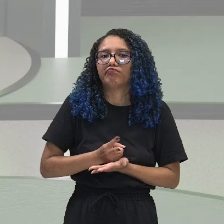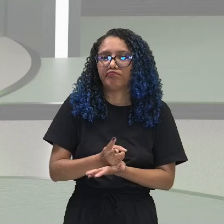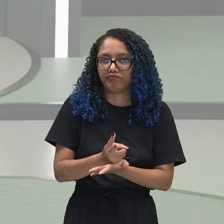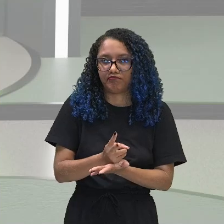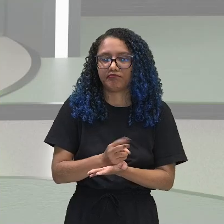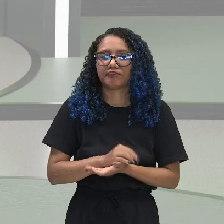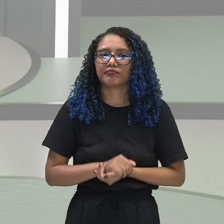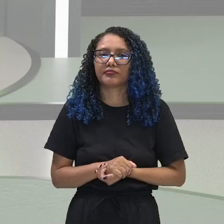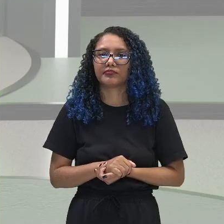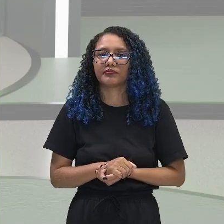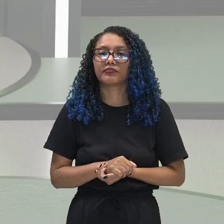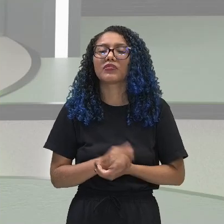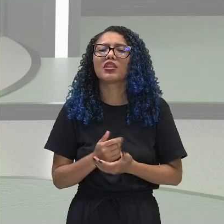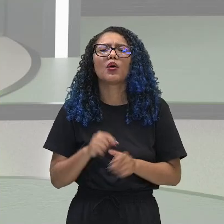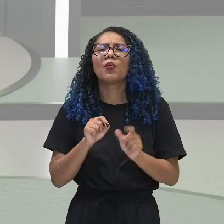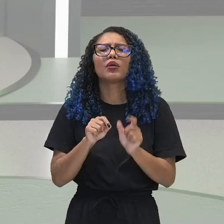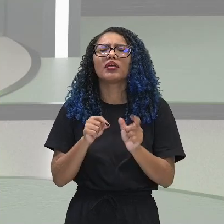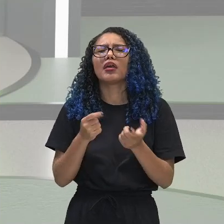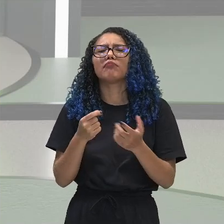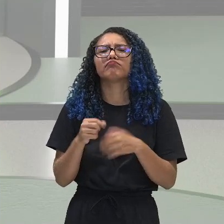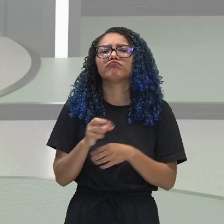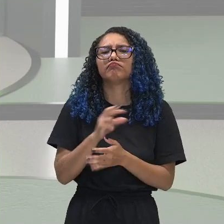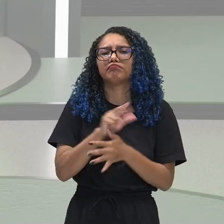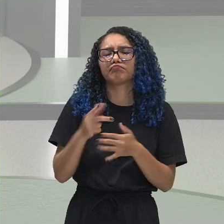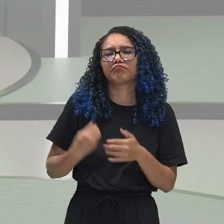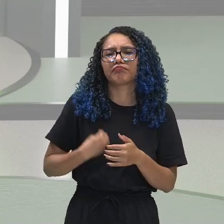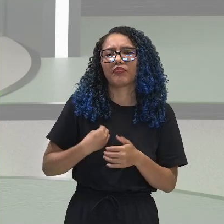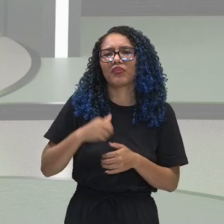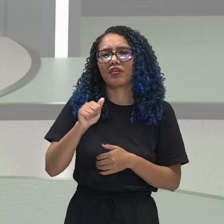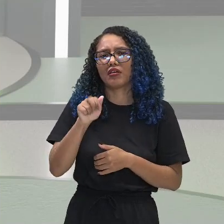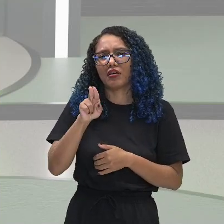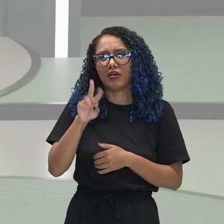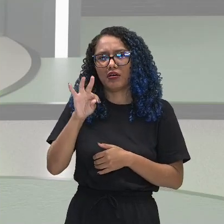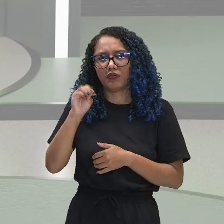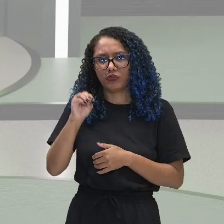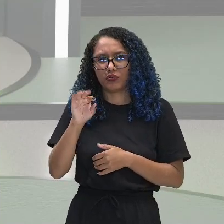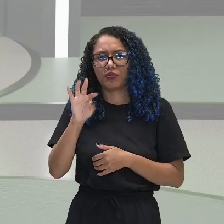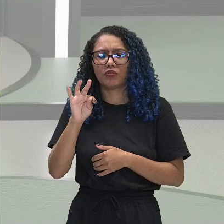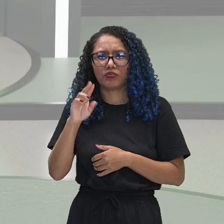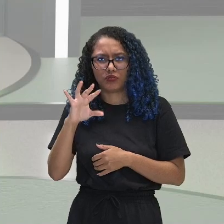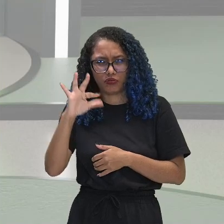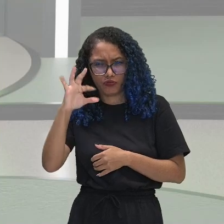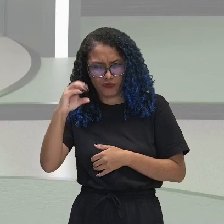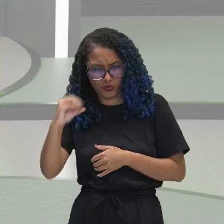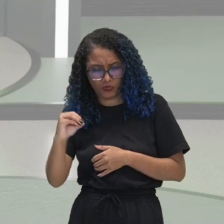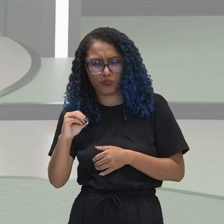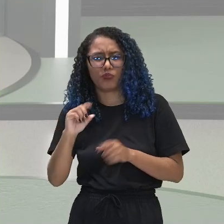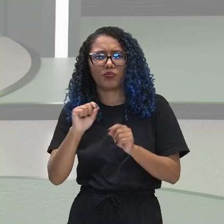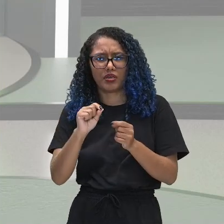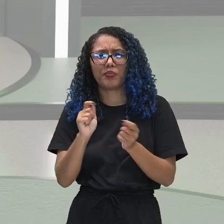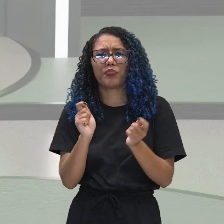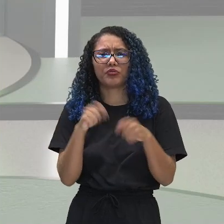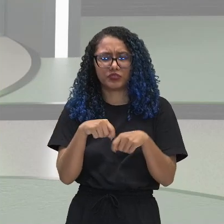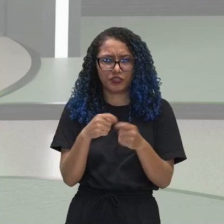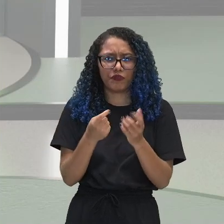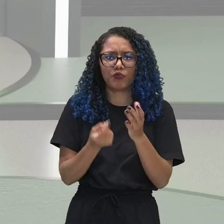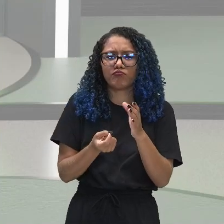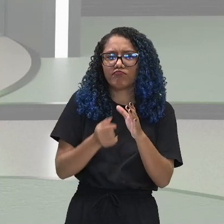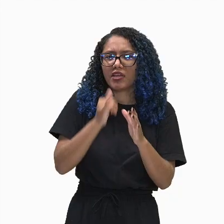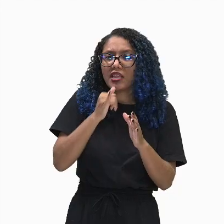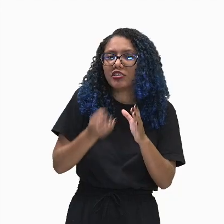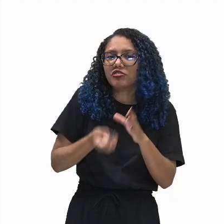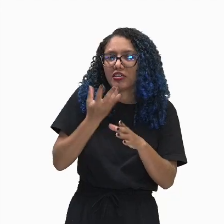organismos autotróficos são aqueles organismos que conseguem produzir o seu próprio alimento. Vamos